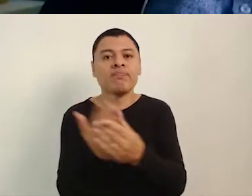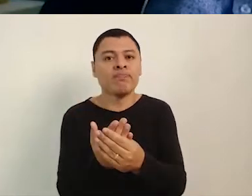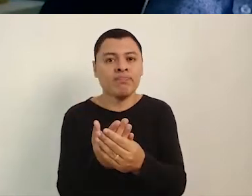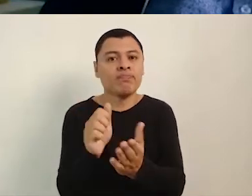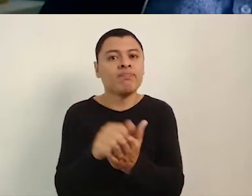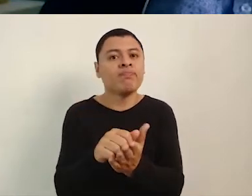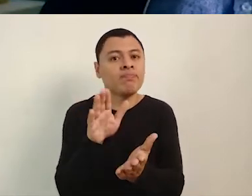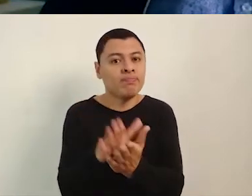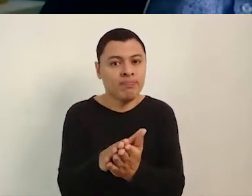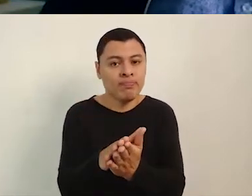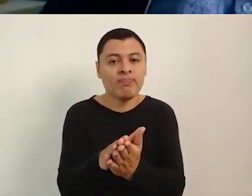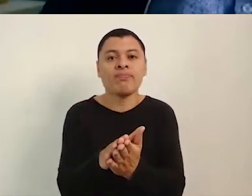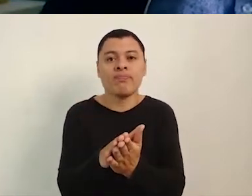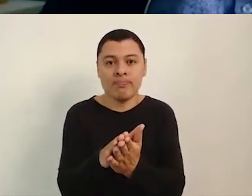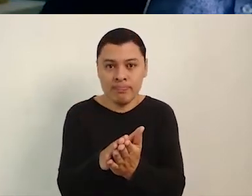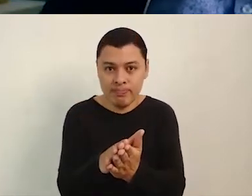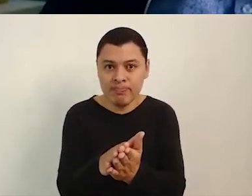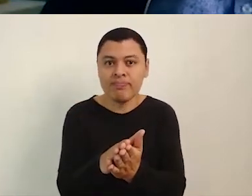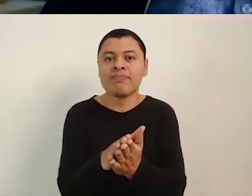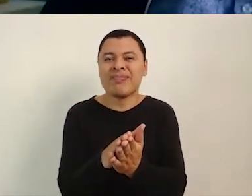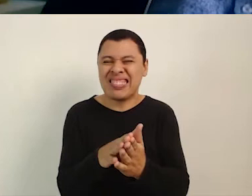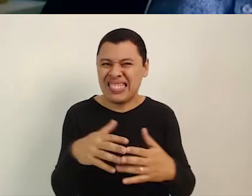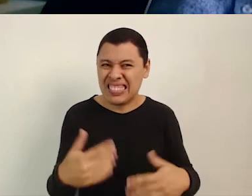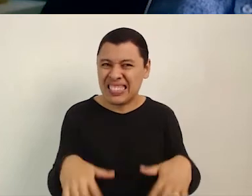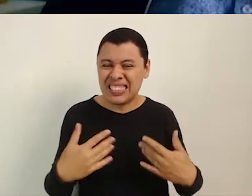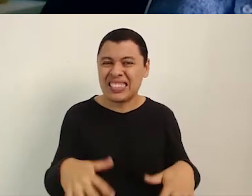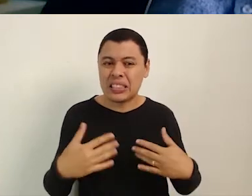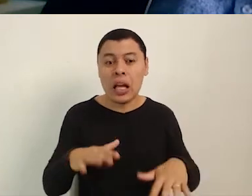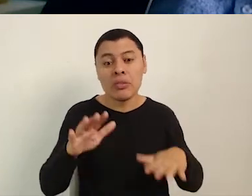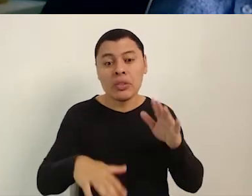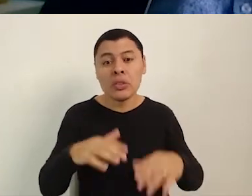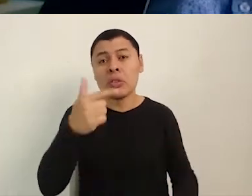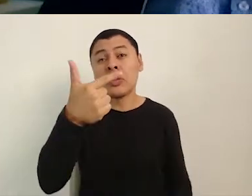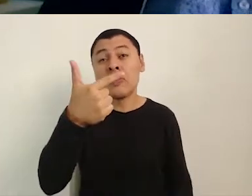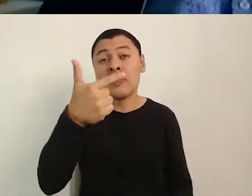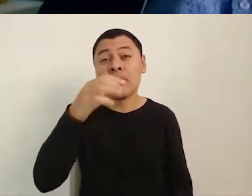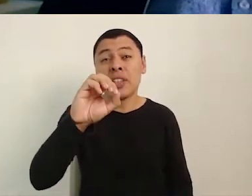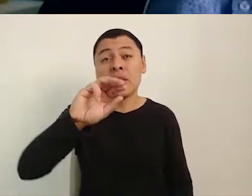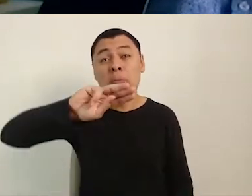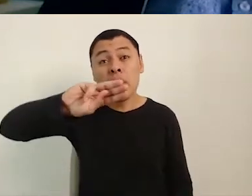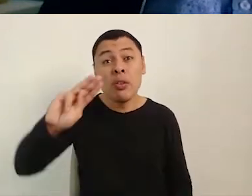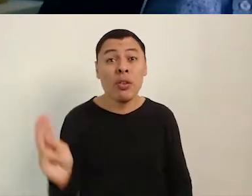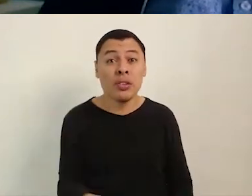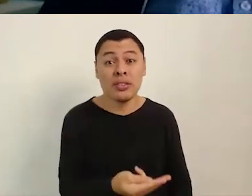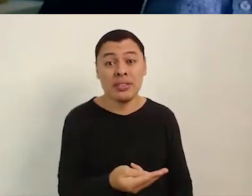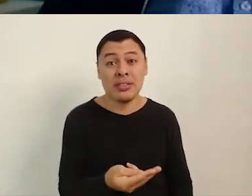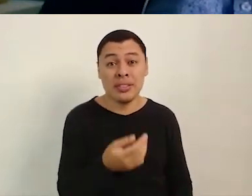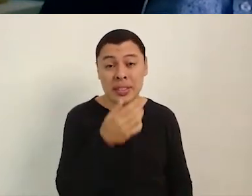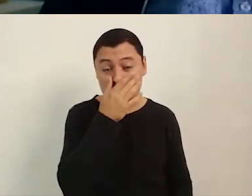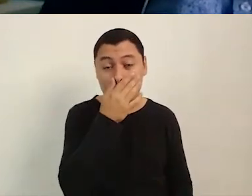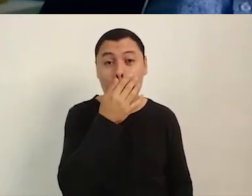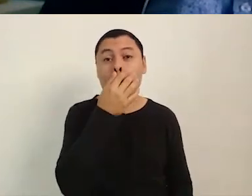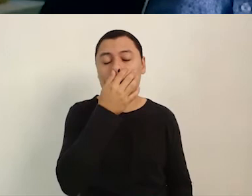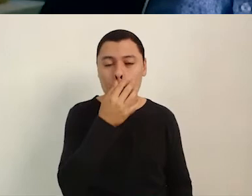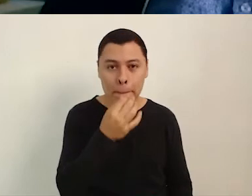deixando de ganhar dinheiro, perder dinheiro e ter que pagar uma multa aí, às vezes, que pode chegar até 20 milhões, né? Sim, pode chegar a esse